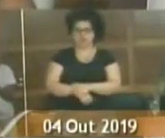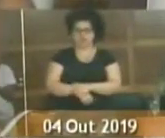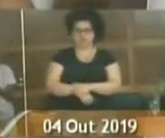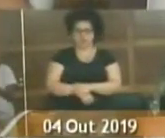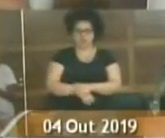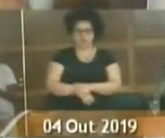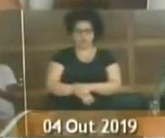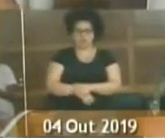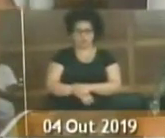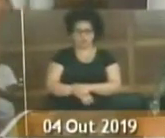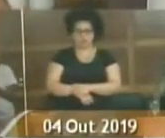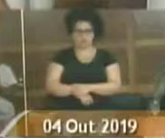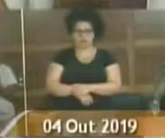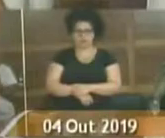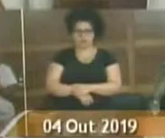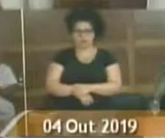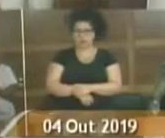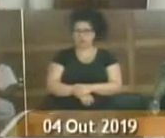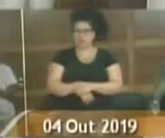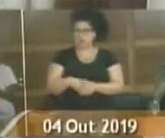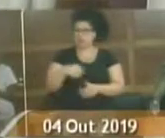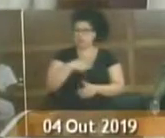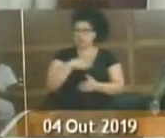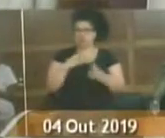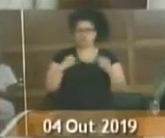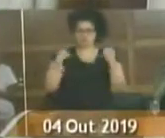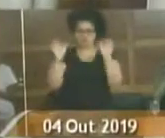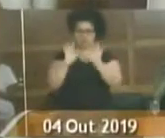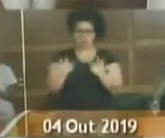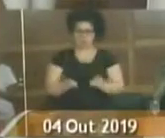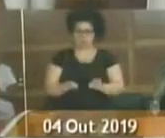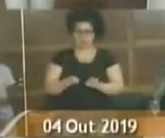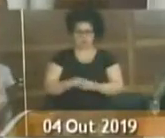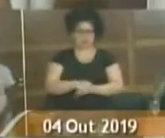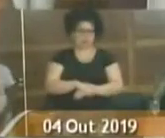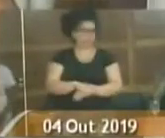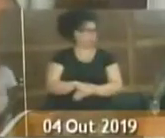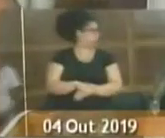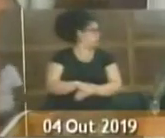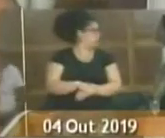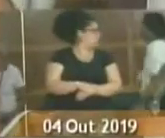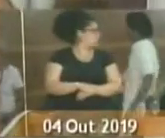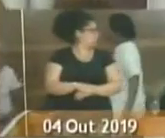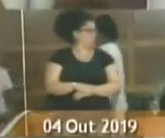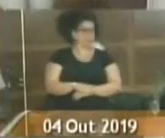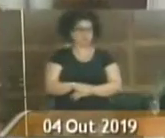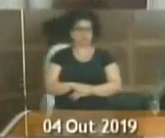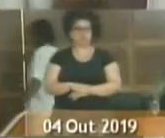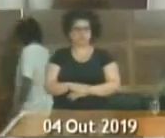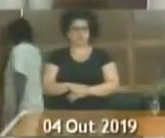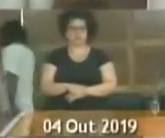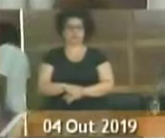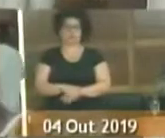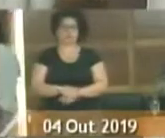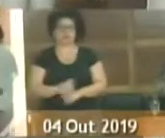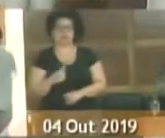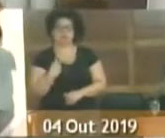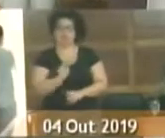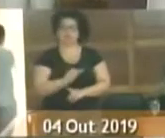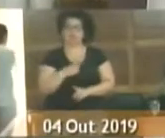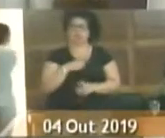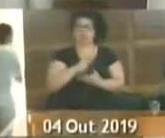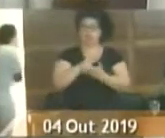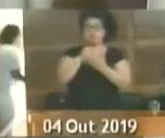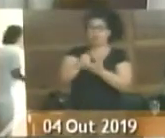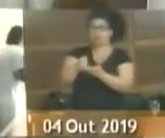Então, é muito gratificante estar desenvolvendo esse trabalho hoje em dia, principalmente porque a gente tem o apoio da população e